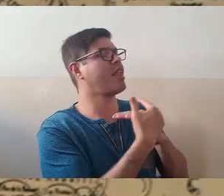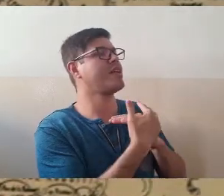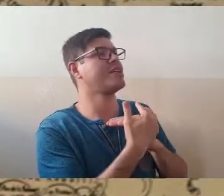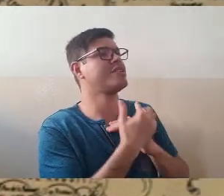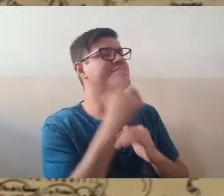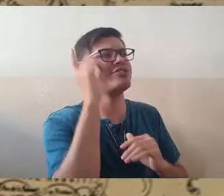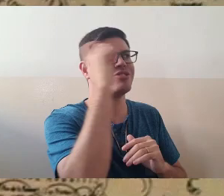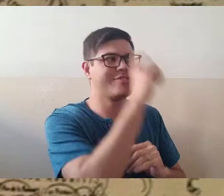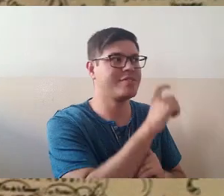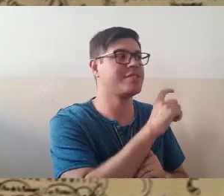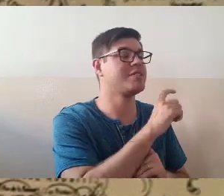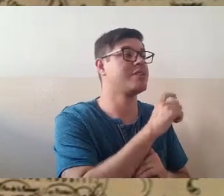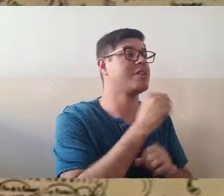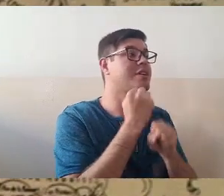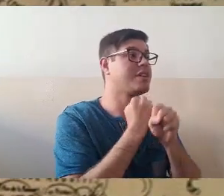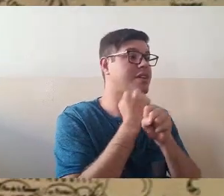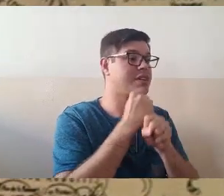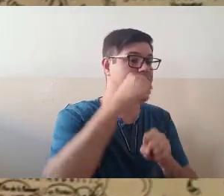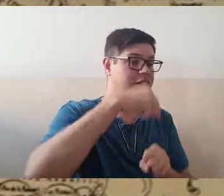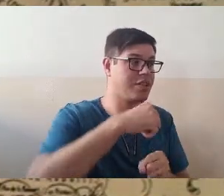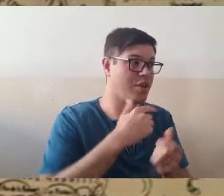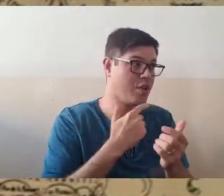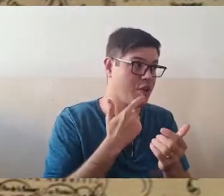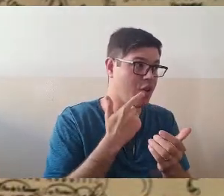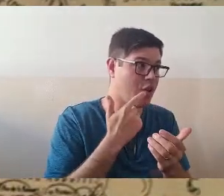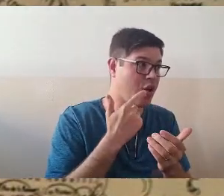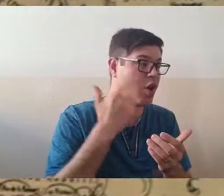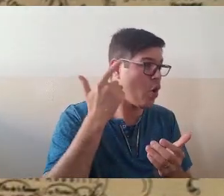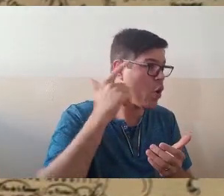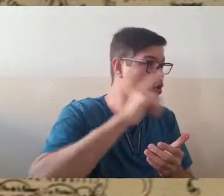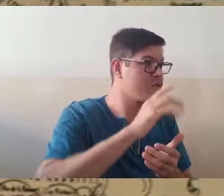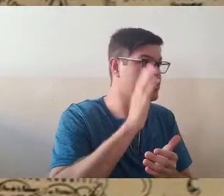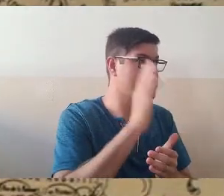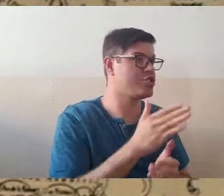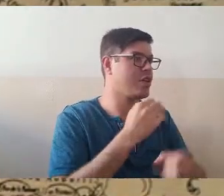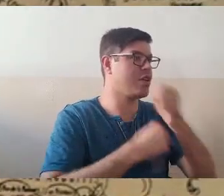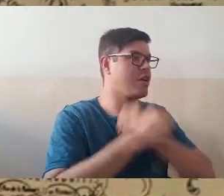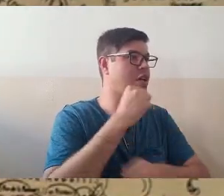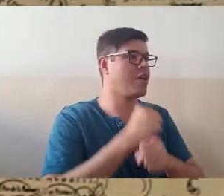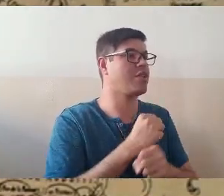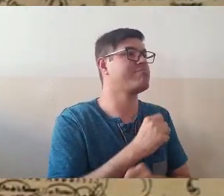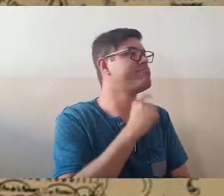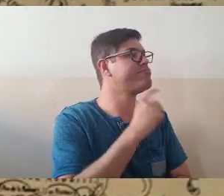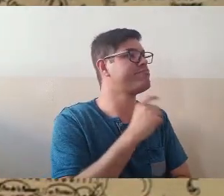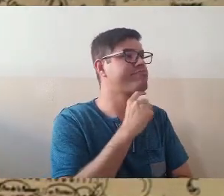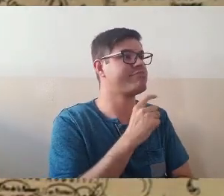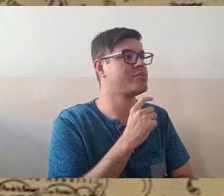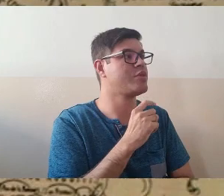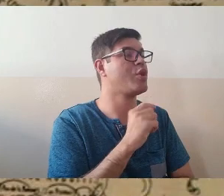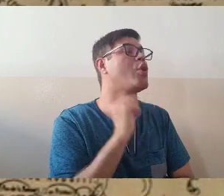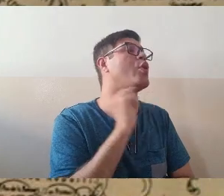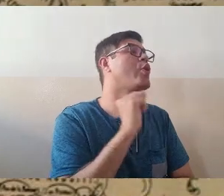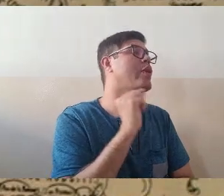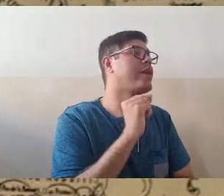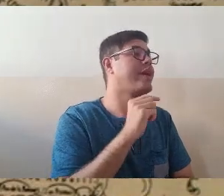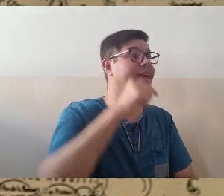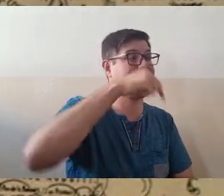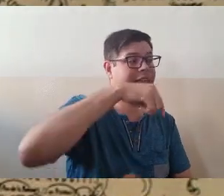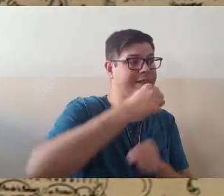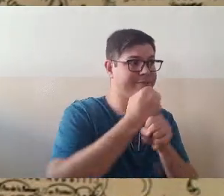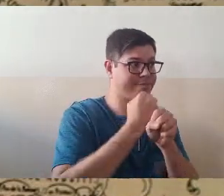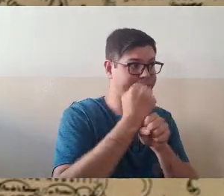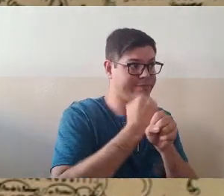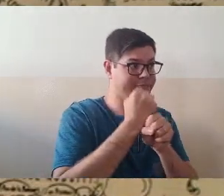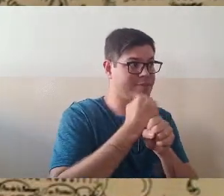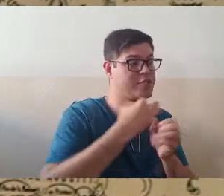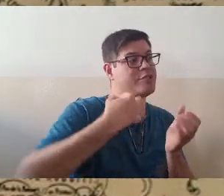nós já fizemos, hoje nós conseguimos fazer uma coisa que gostaríamos de ter feito ano passado. Esse ano a Orquestra de Violeiros fez um trabalho no